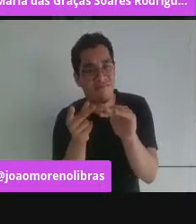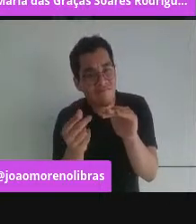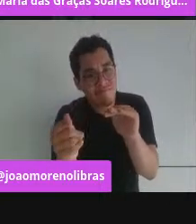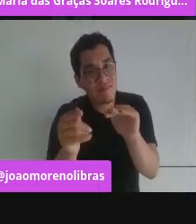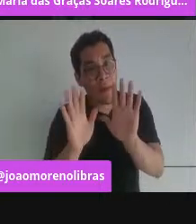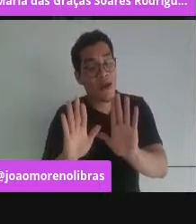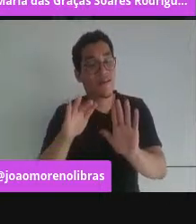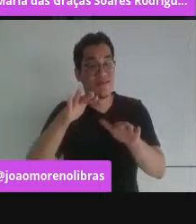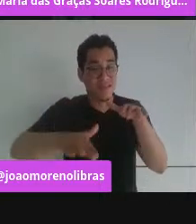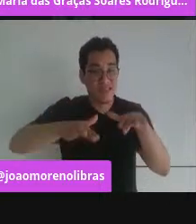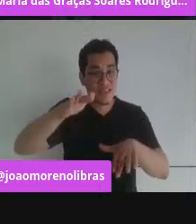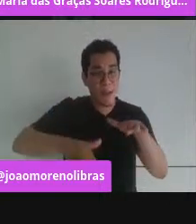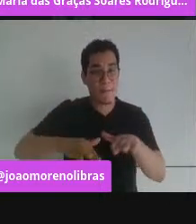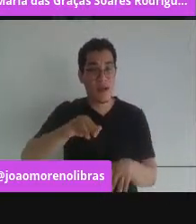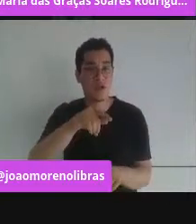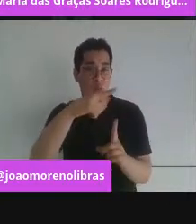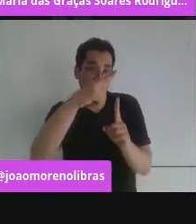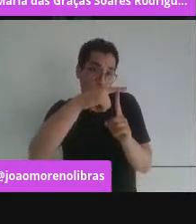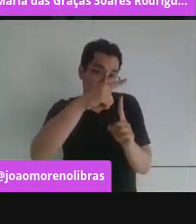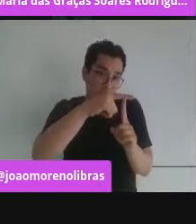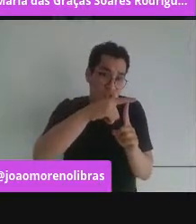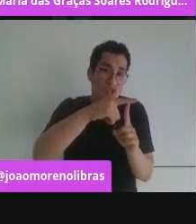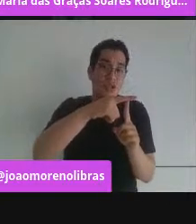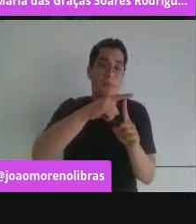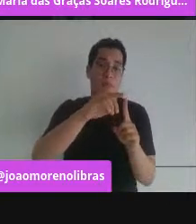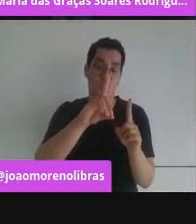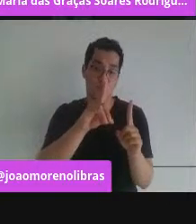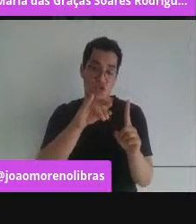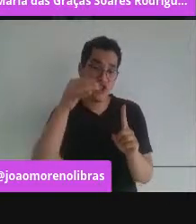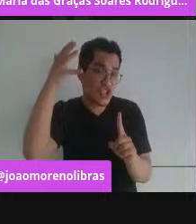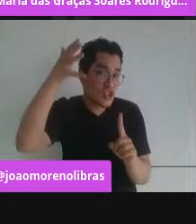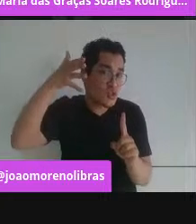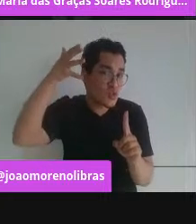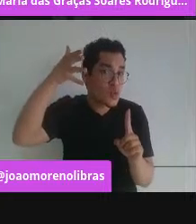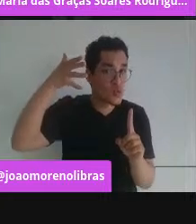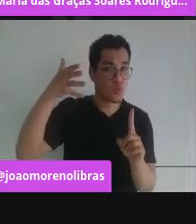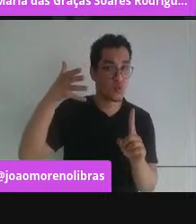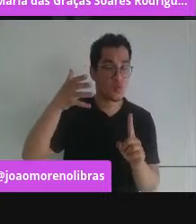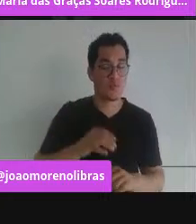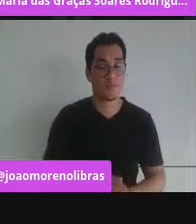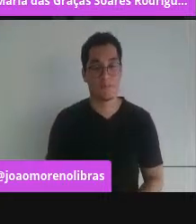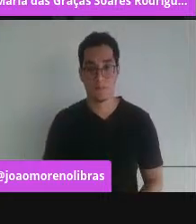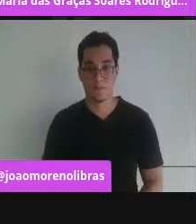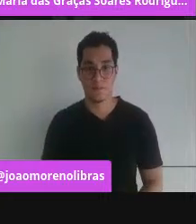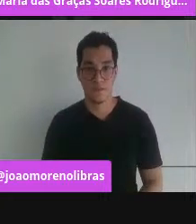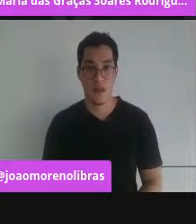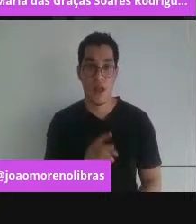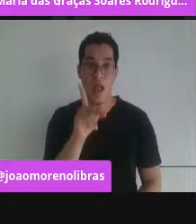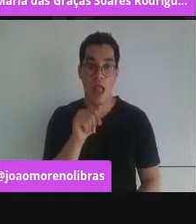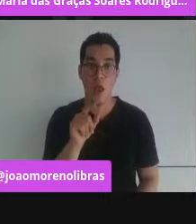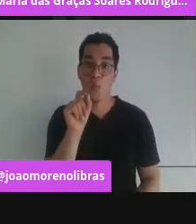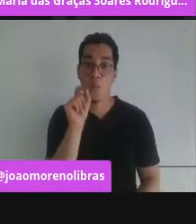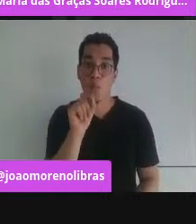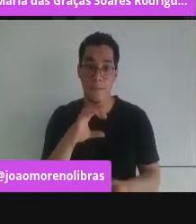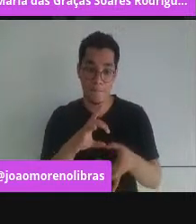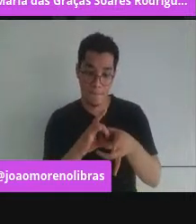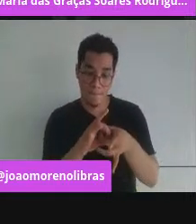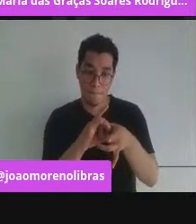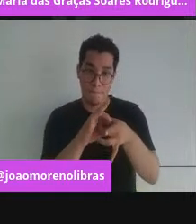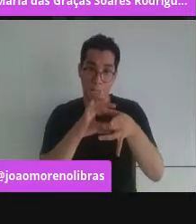Os planos de texto estão, juntamente com os gêneros, disponíveis no sistema de conhecimento dos grupos